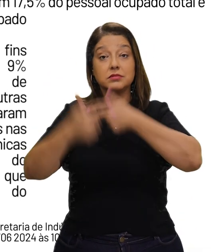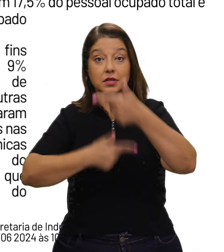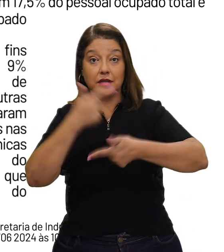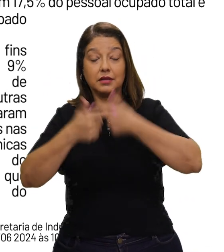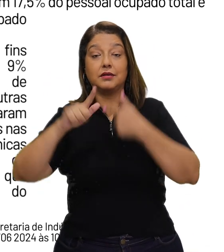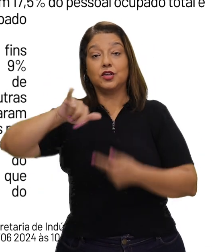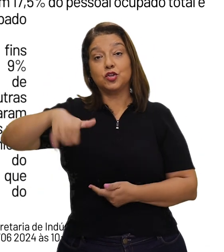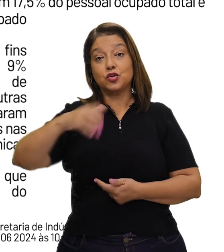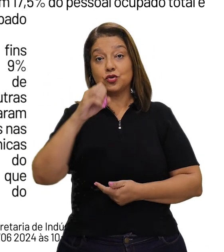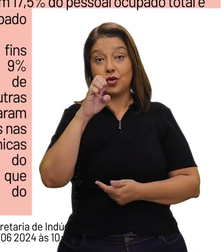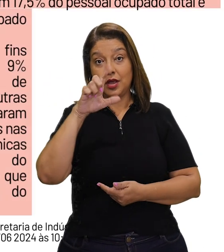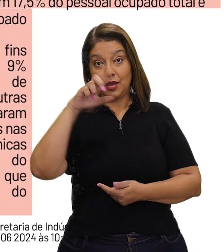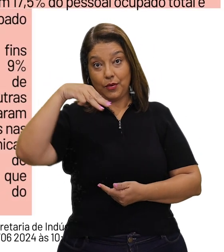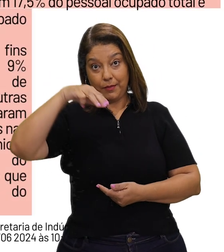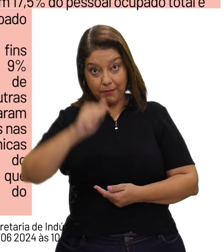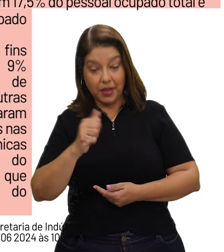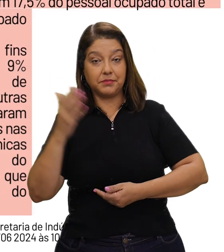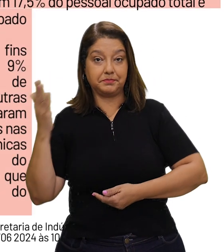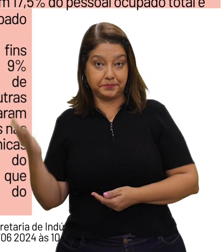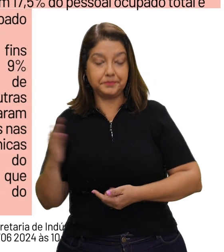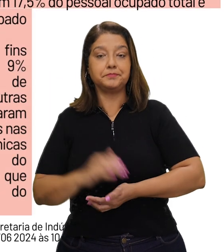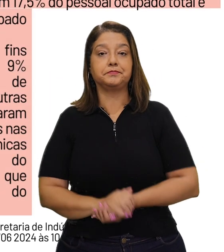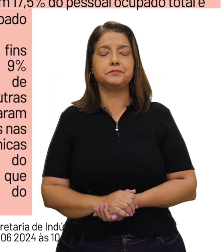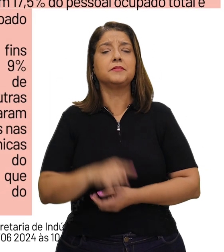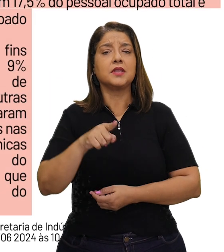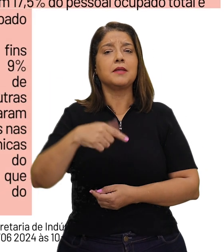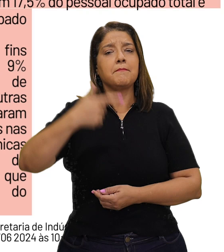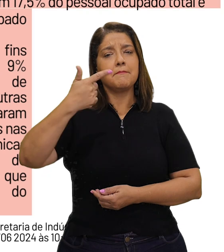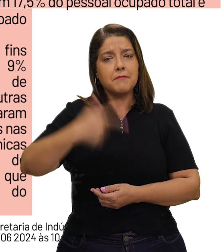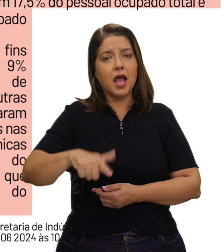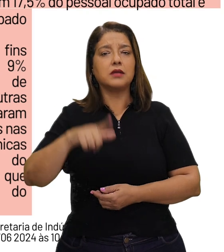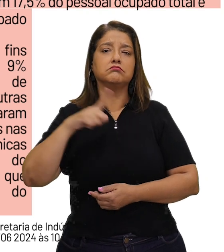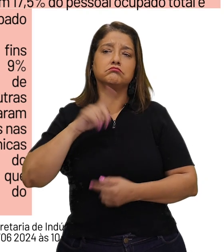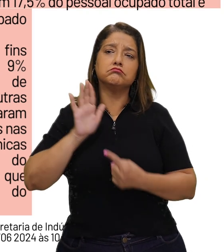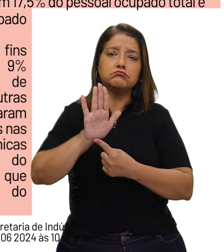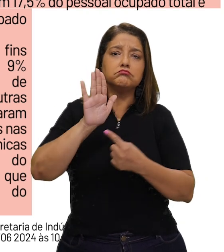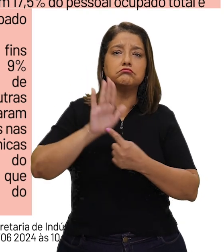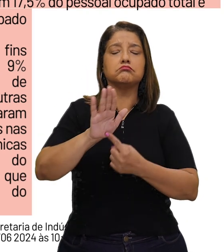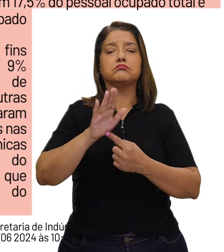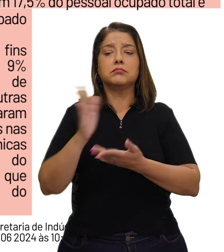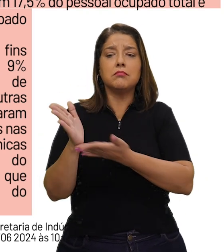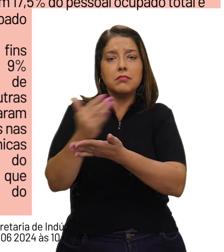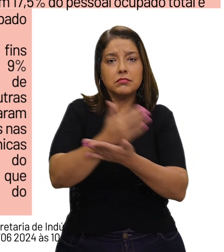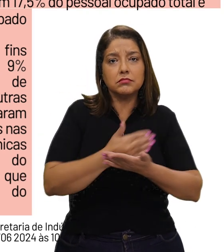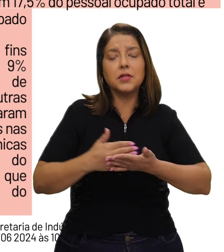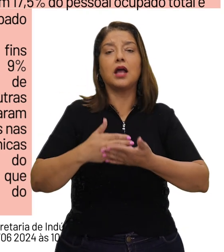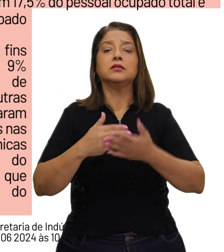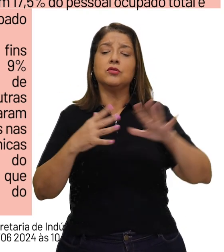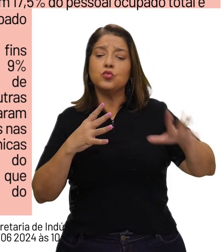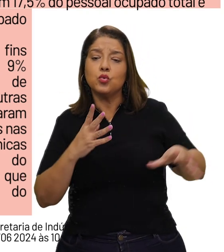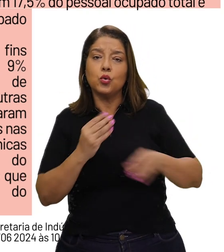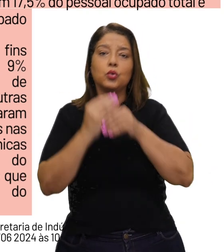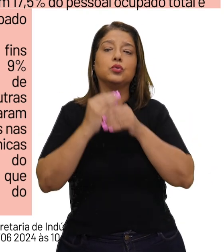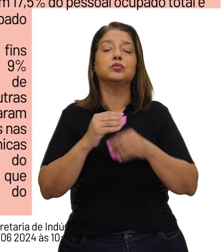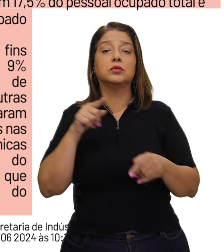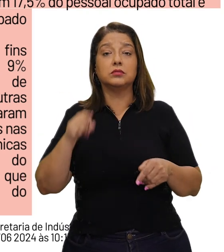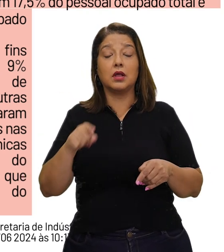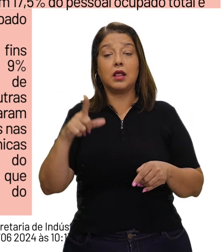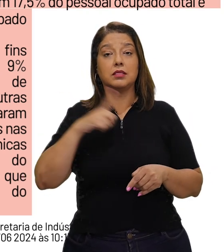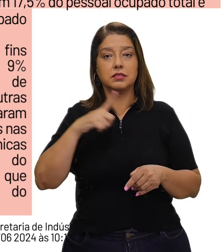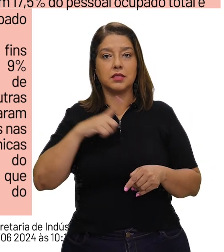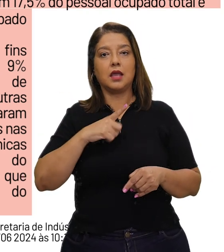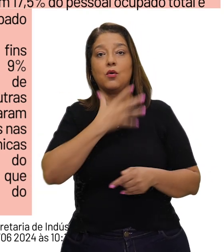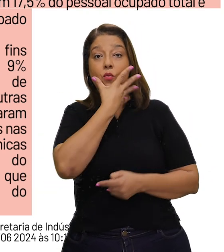Filho. Para ampliar as informações e apresentar mais dados para clarificar as